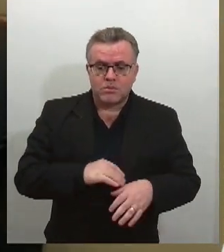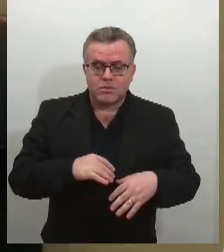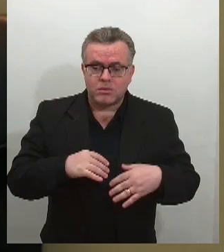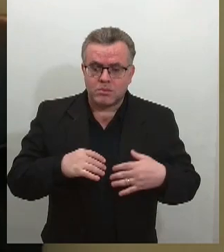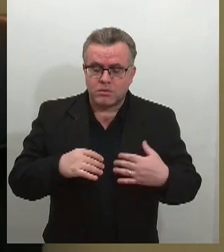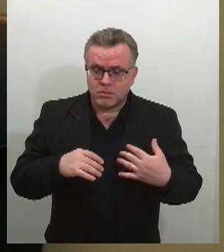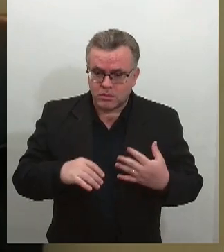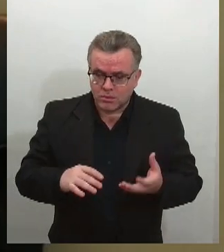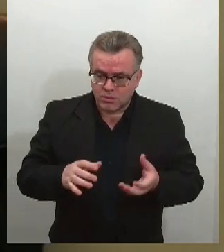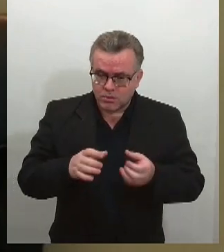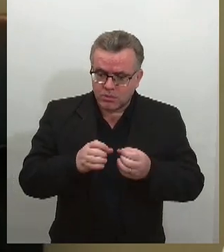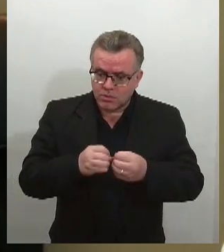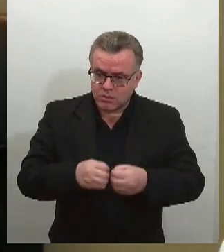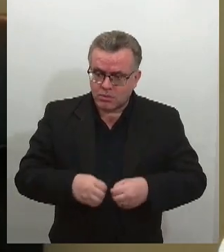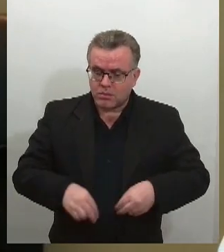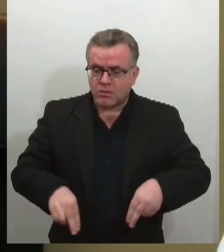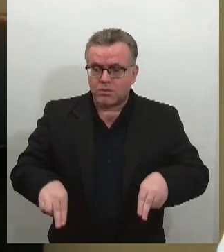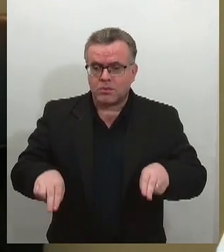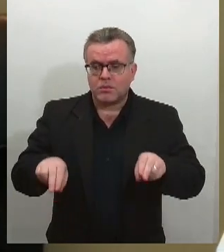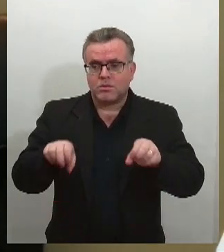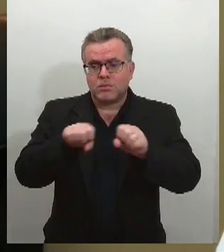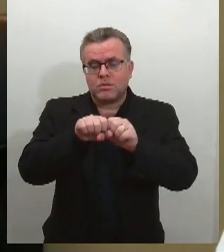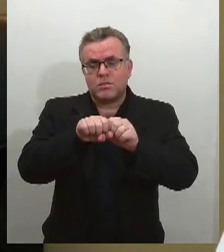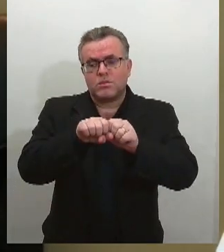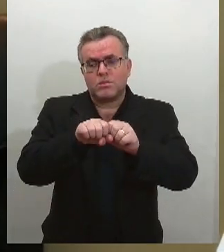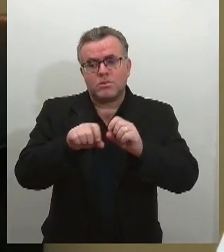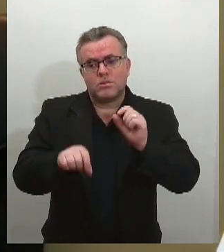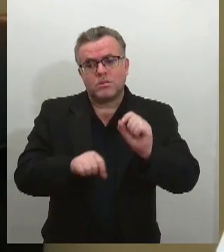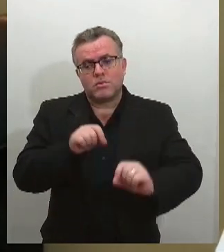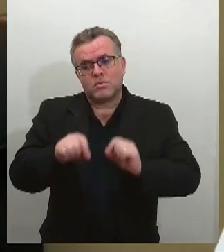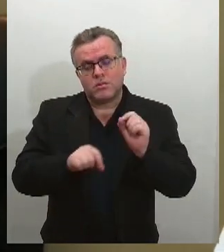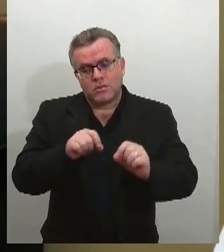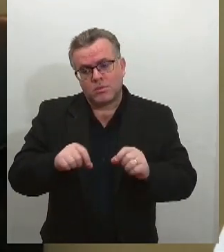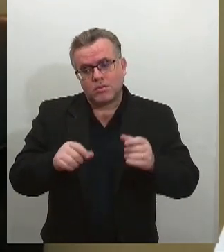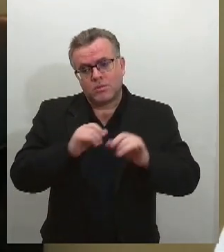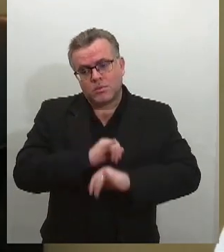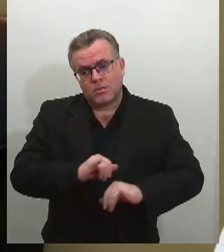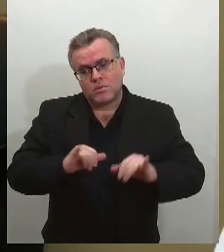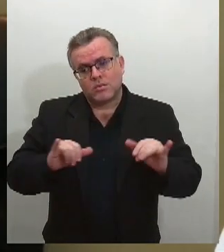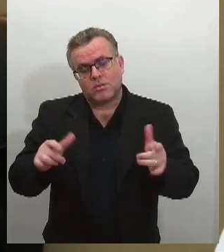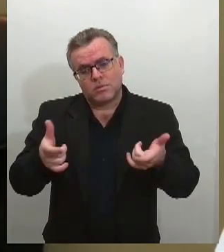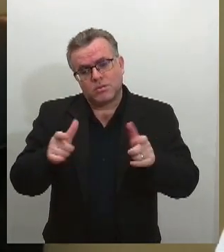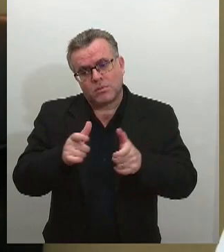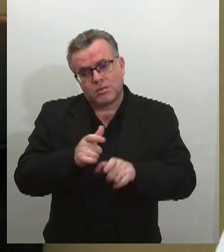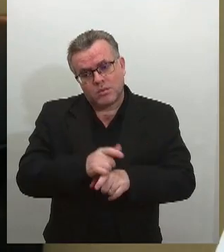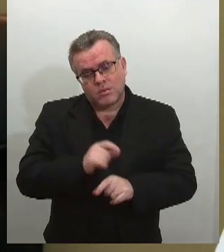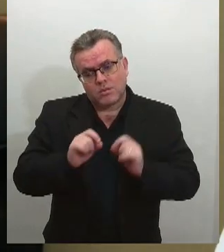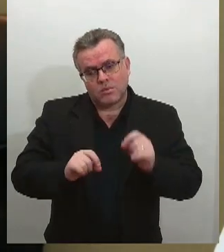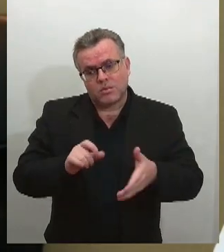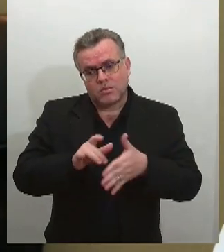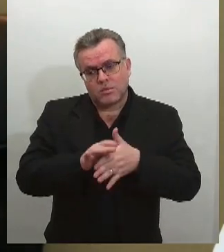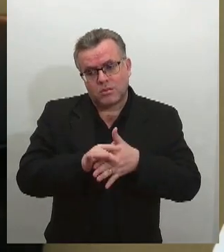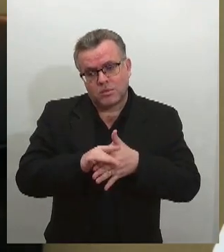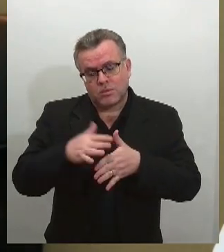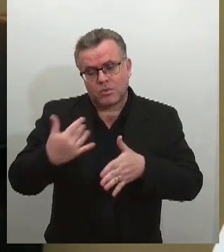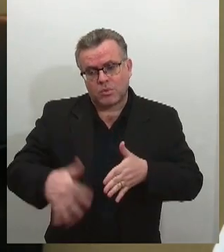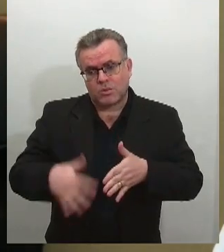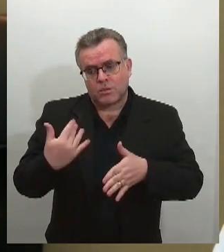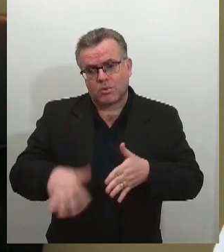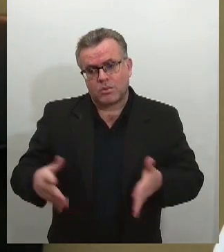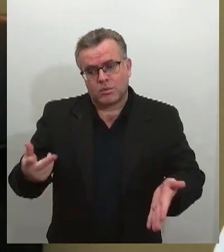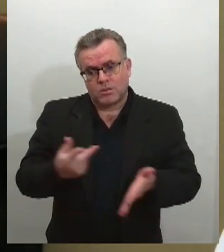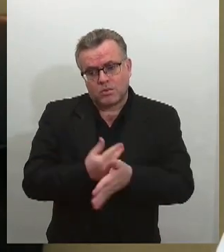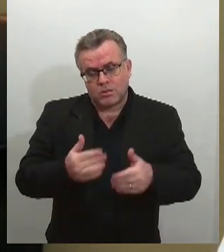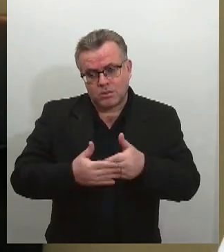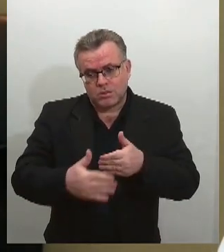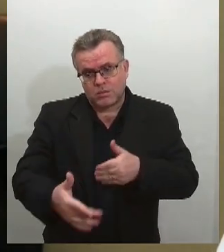meta global para reduzir em 25% o número de mortes prematuras por doenças não infecciosas até 2025. Isso